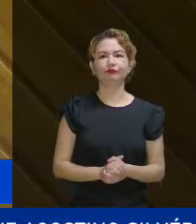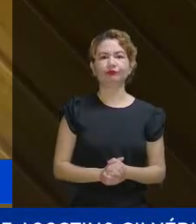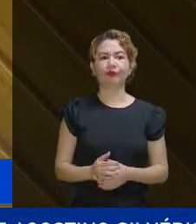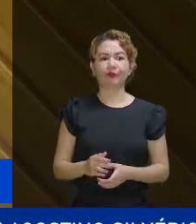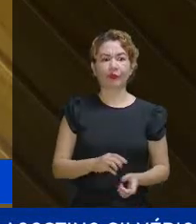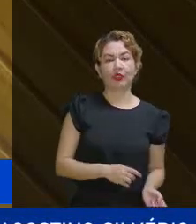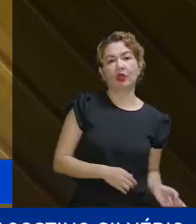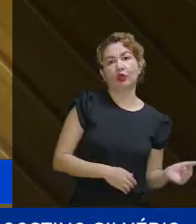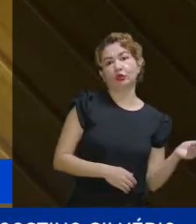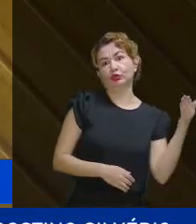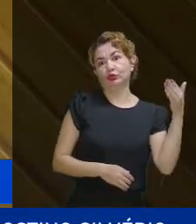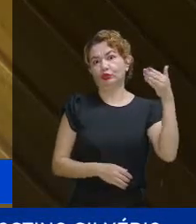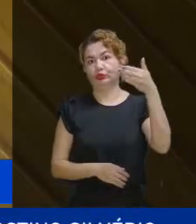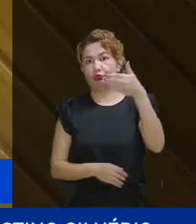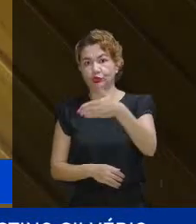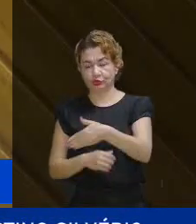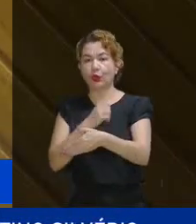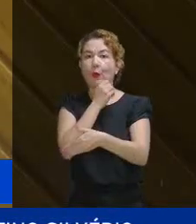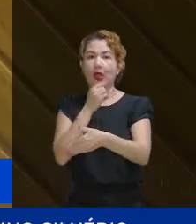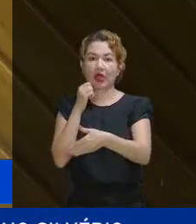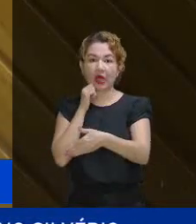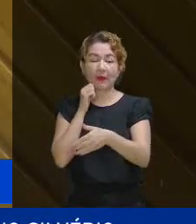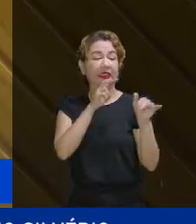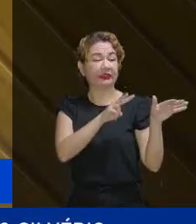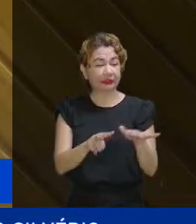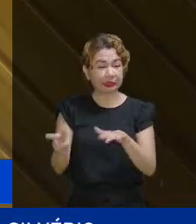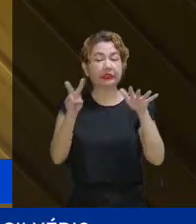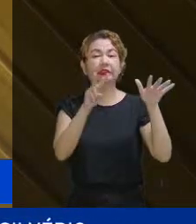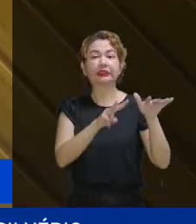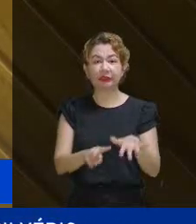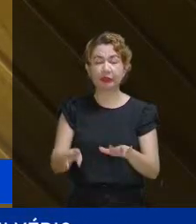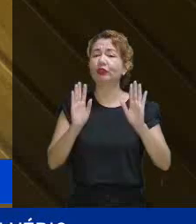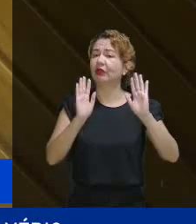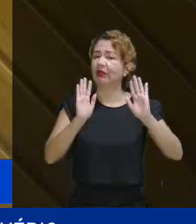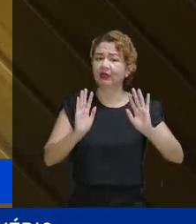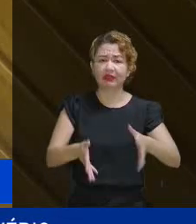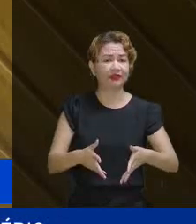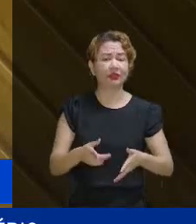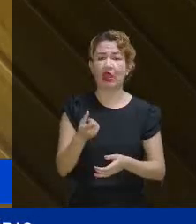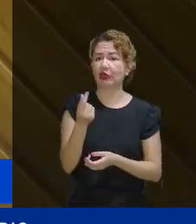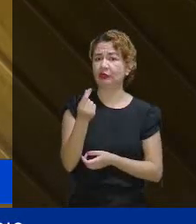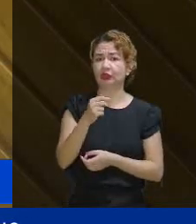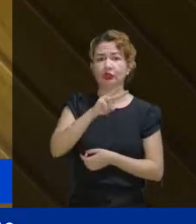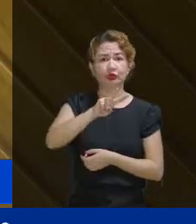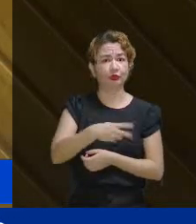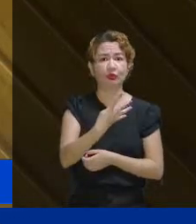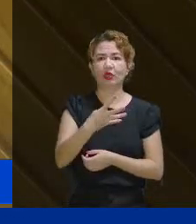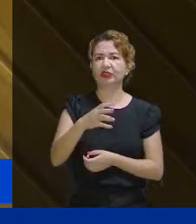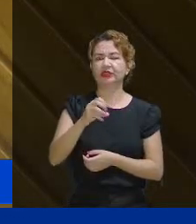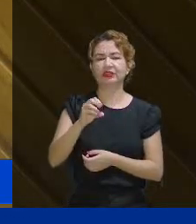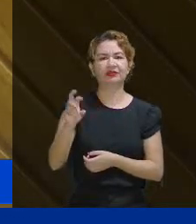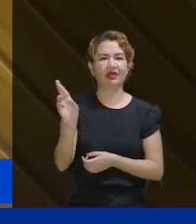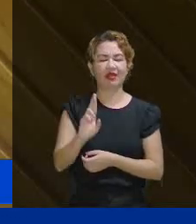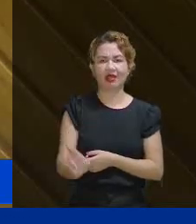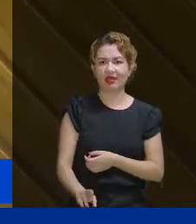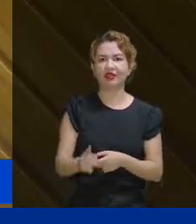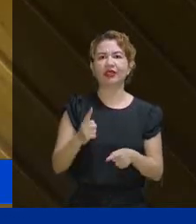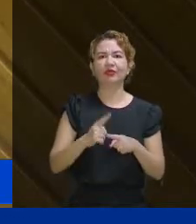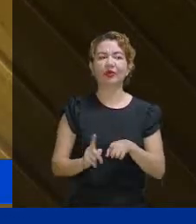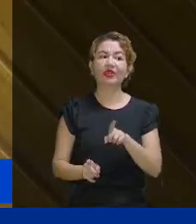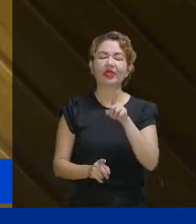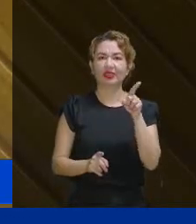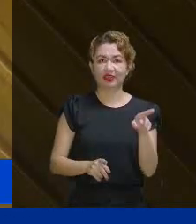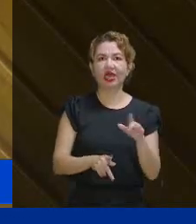para Macapá em toda semana, já supria o valor referente aos R$ 2.400, porque o litro de